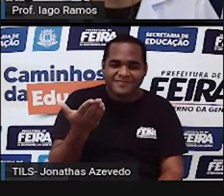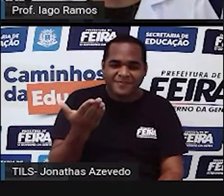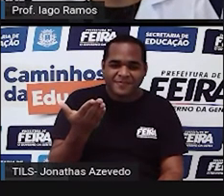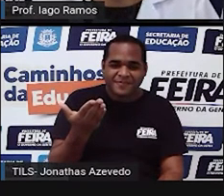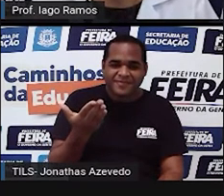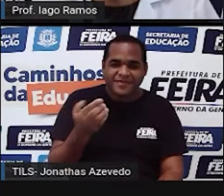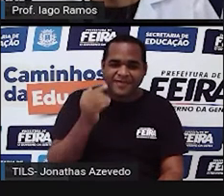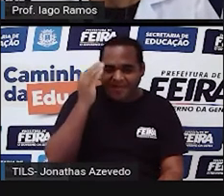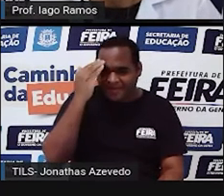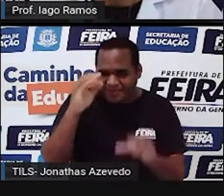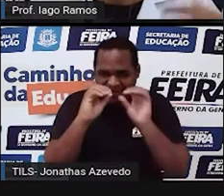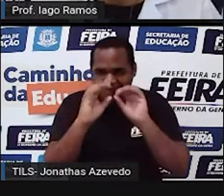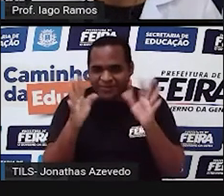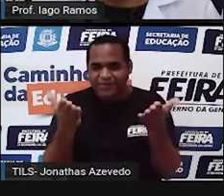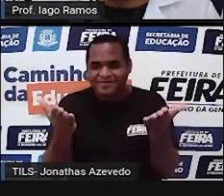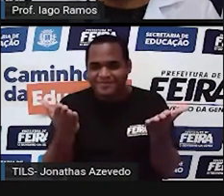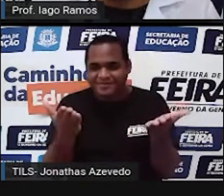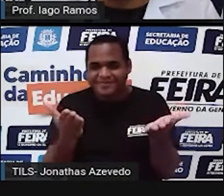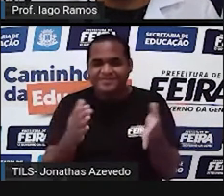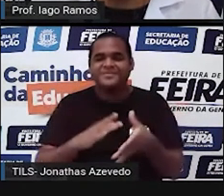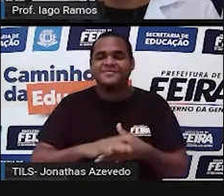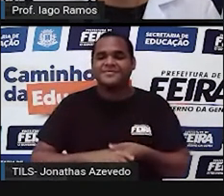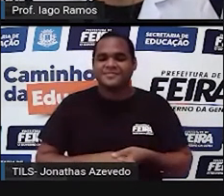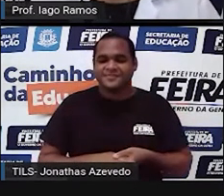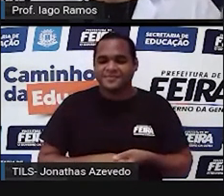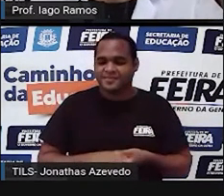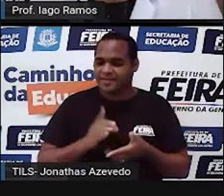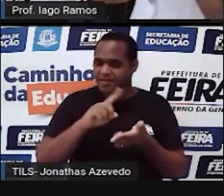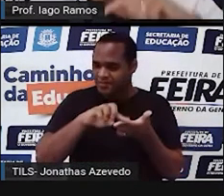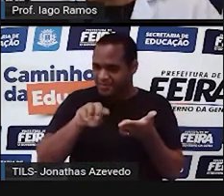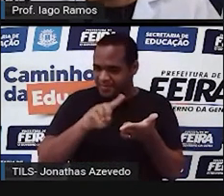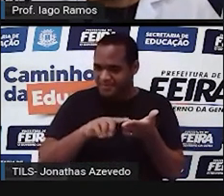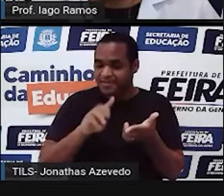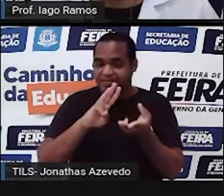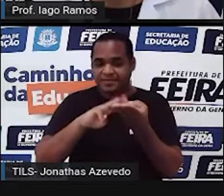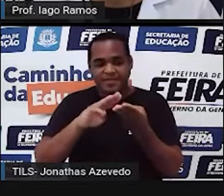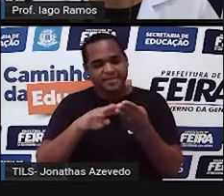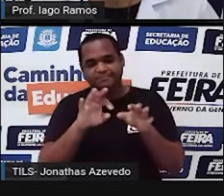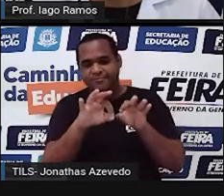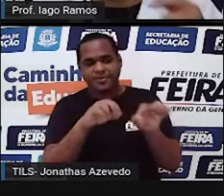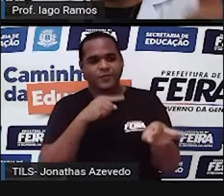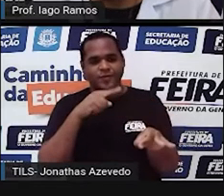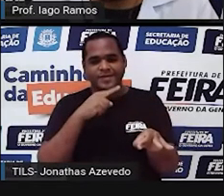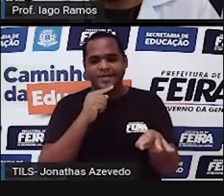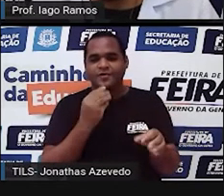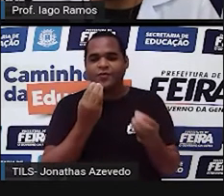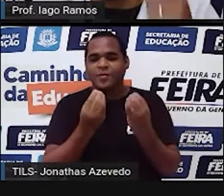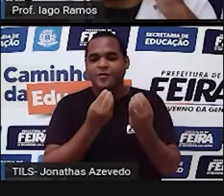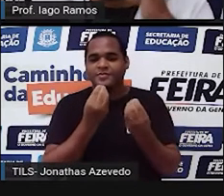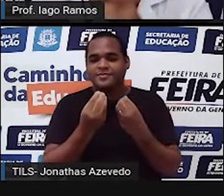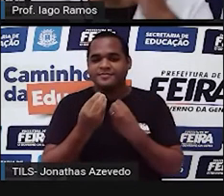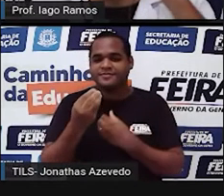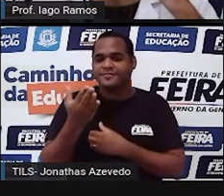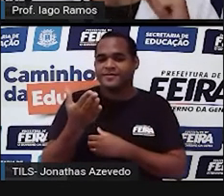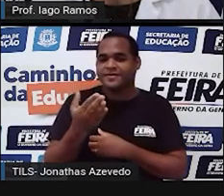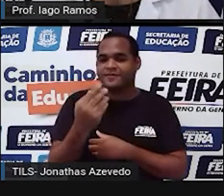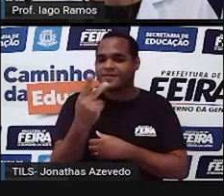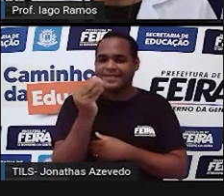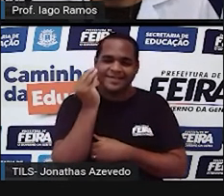Será que você entendeu? Te dou um problema de matemática, você não consegue resolver, o que é que você tem que fazer?